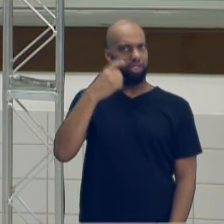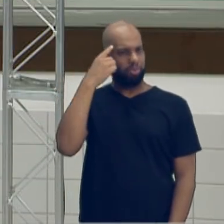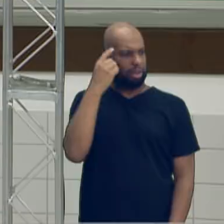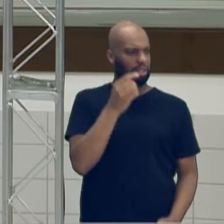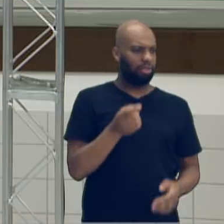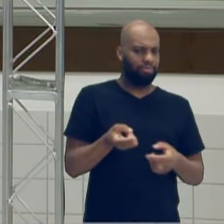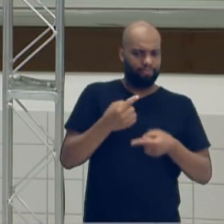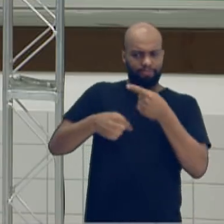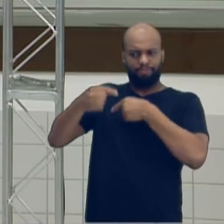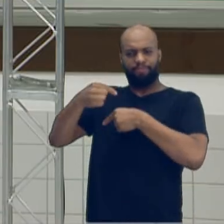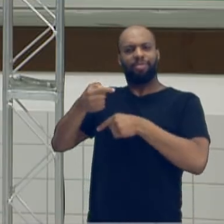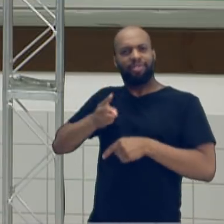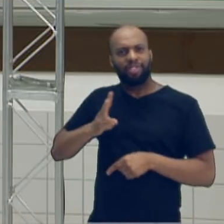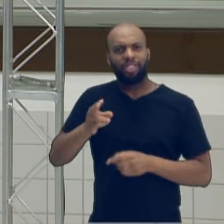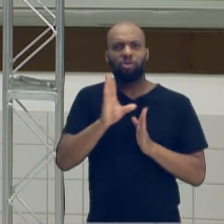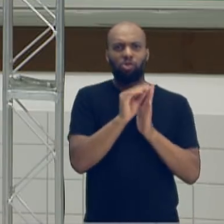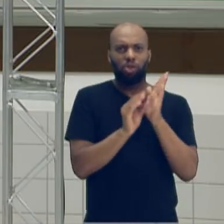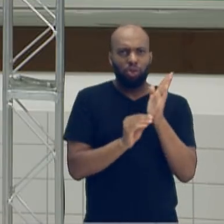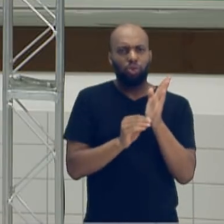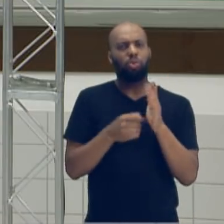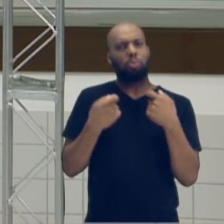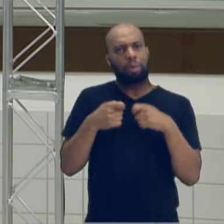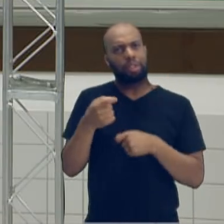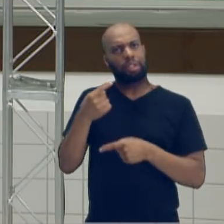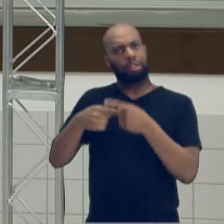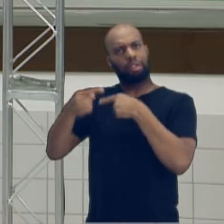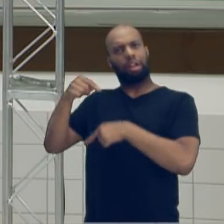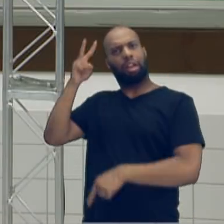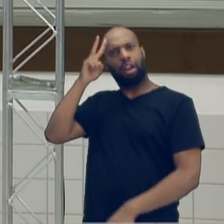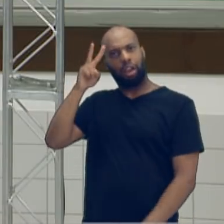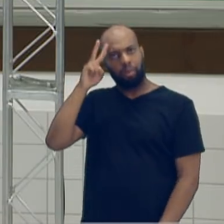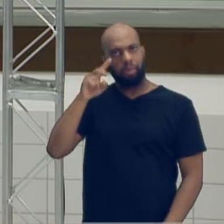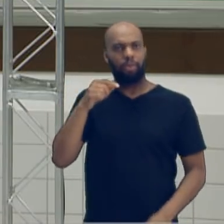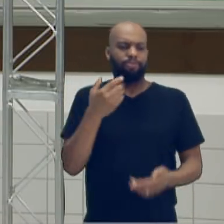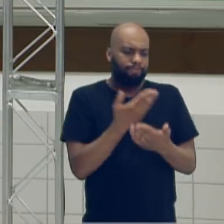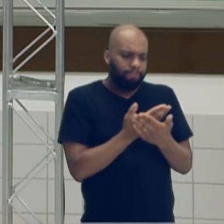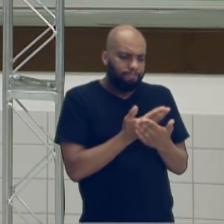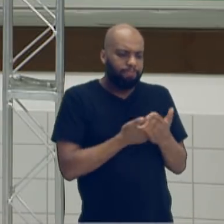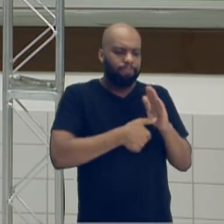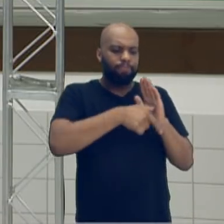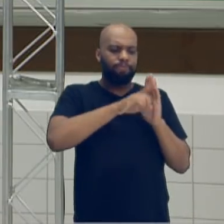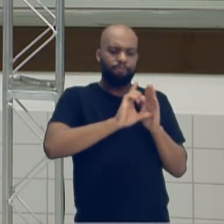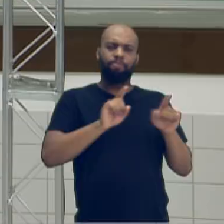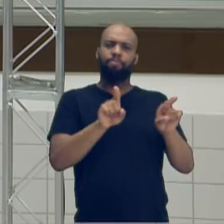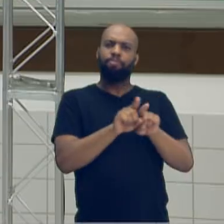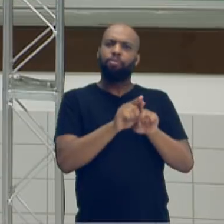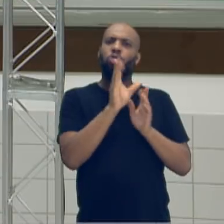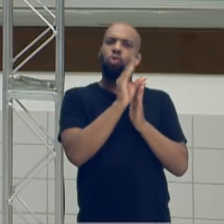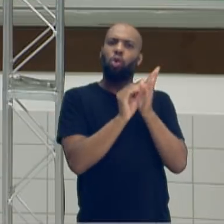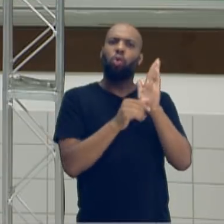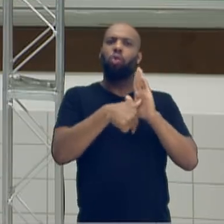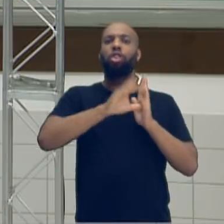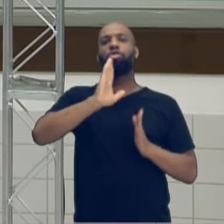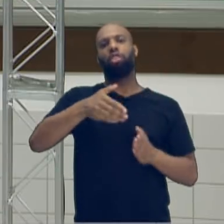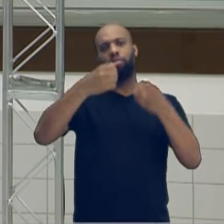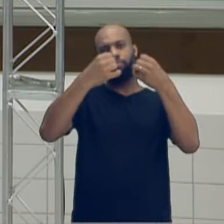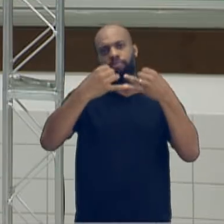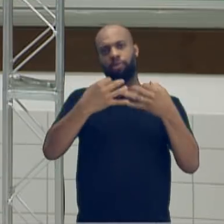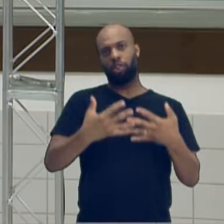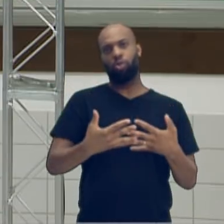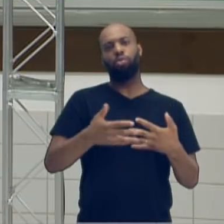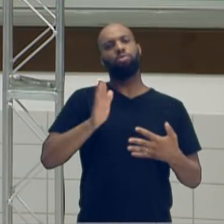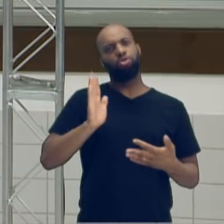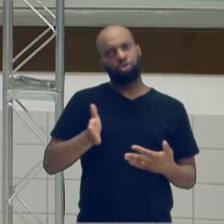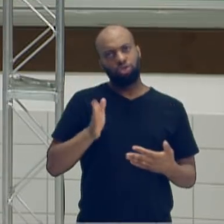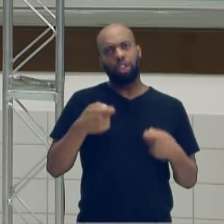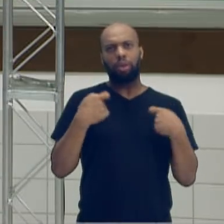essa retomada, fazer um estudo autodidata, né, no sentido de retomar aqueles assuntos que você estudou anteriormente